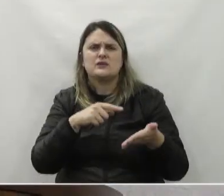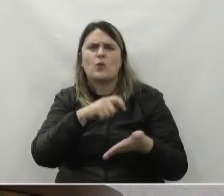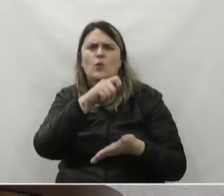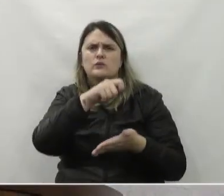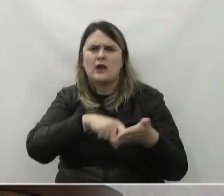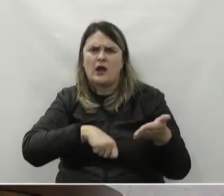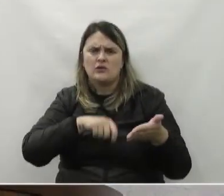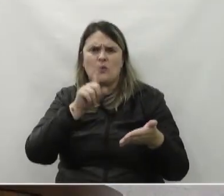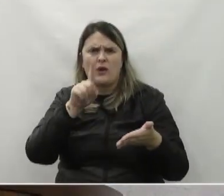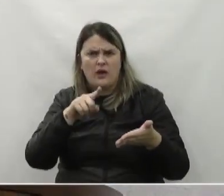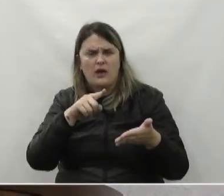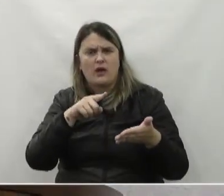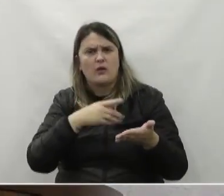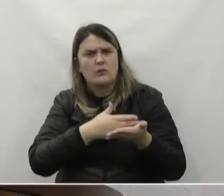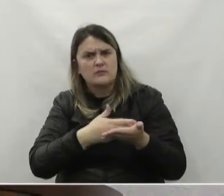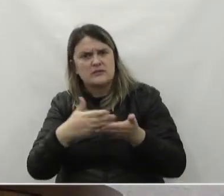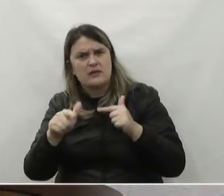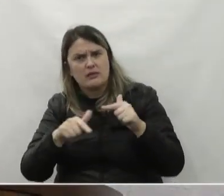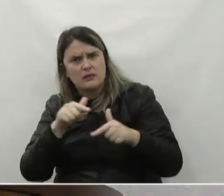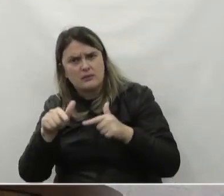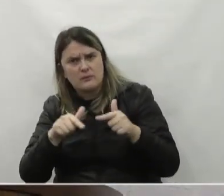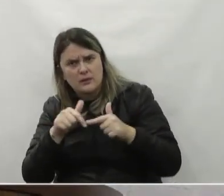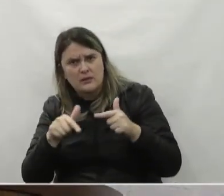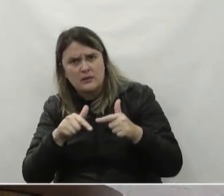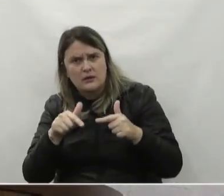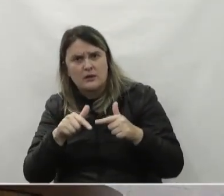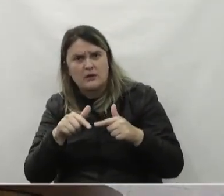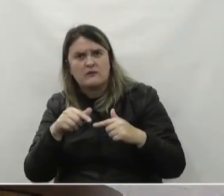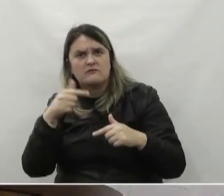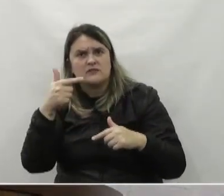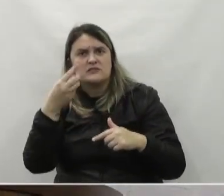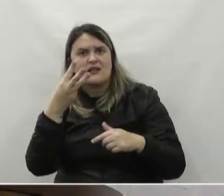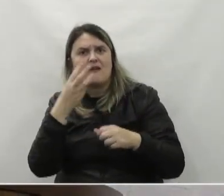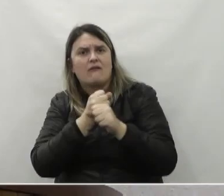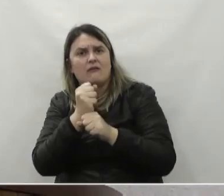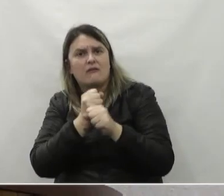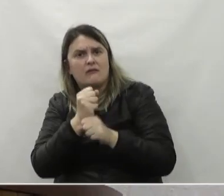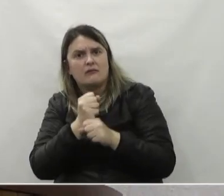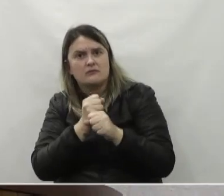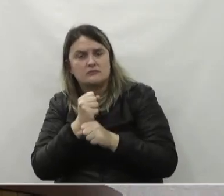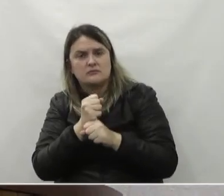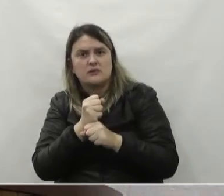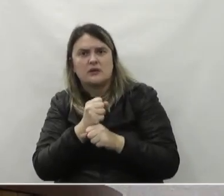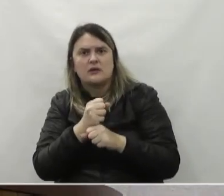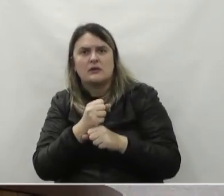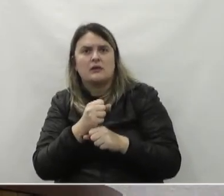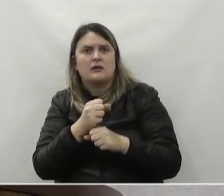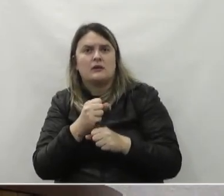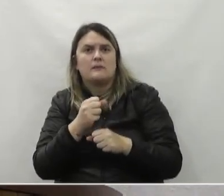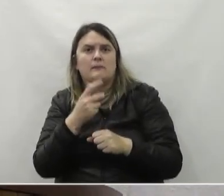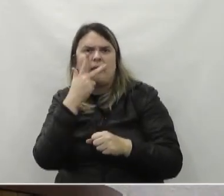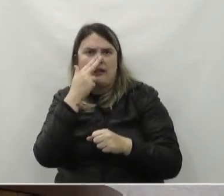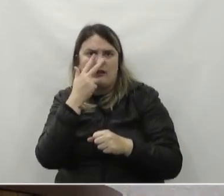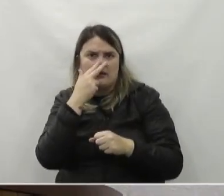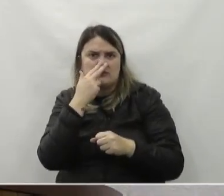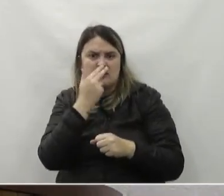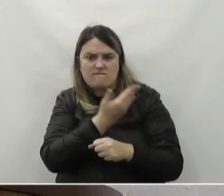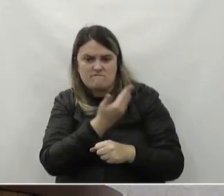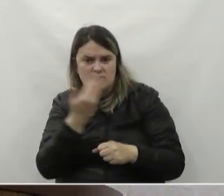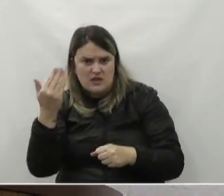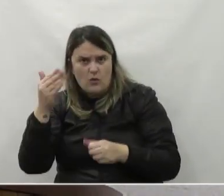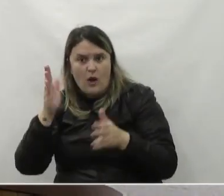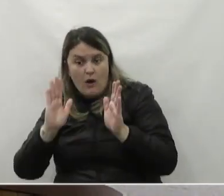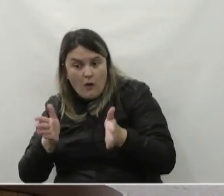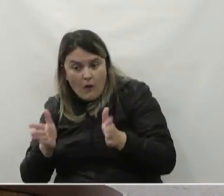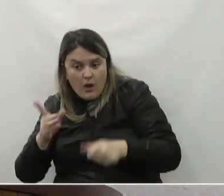uma ordem de serviço aí de 23 anos, e estavam querendo dar de entender que veio para cá e